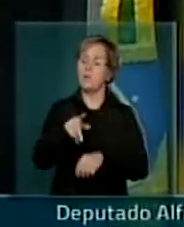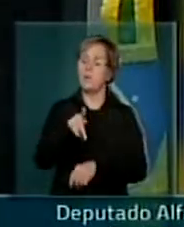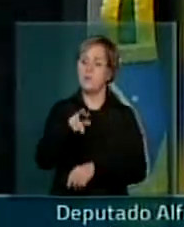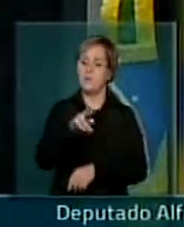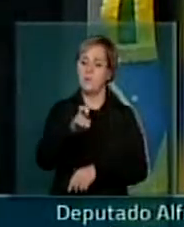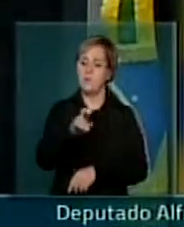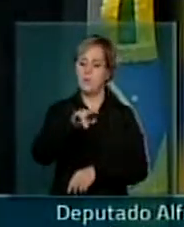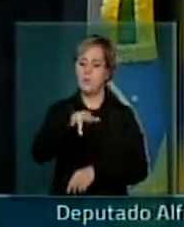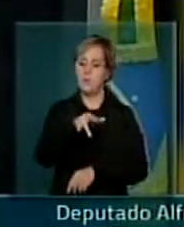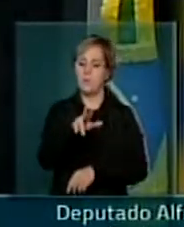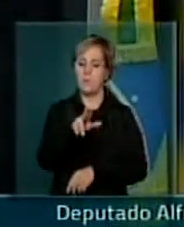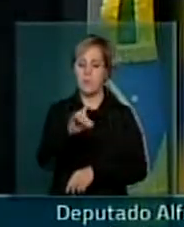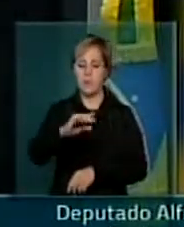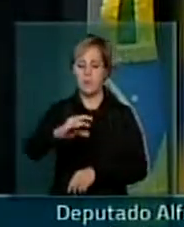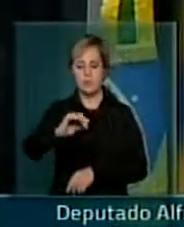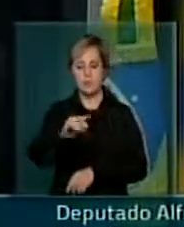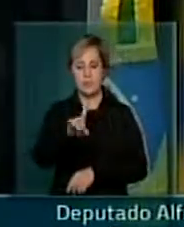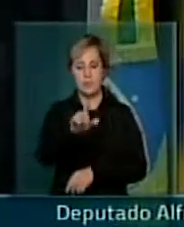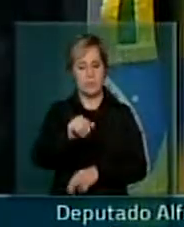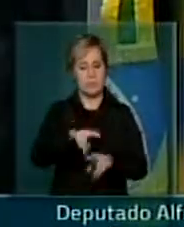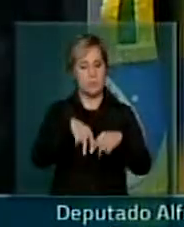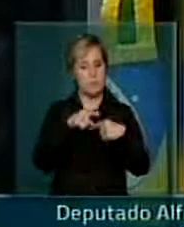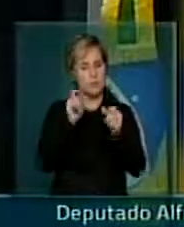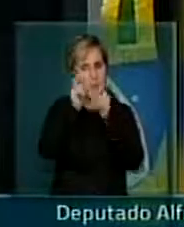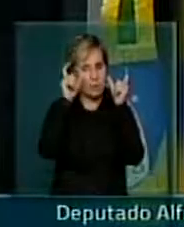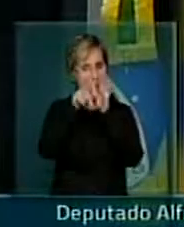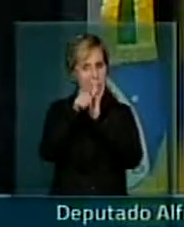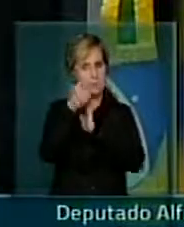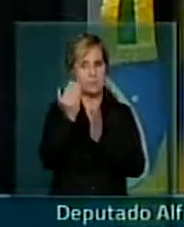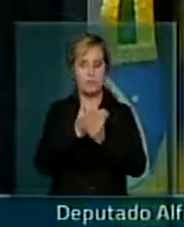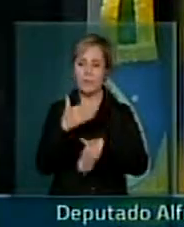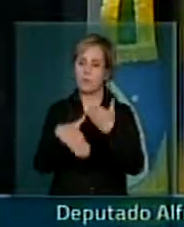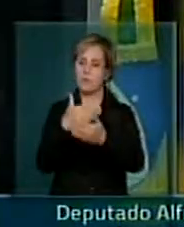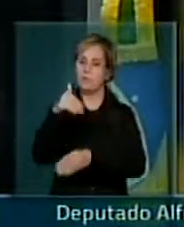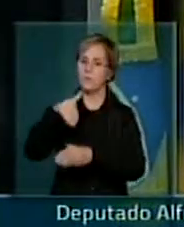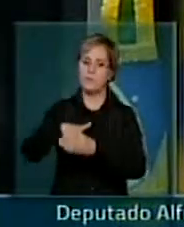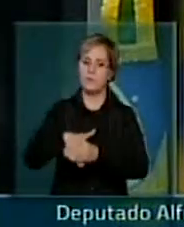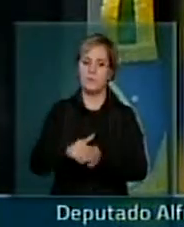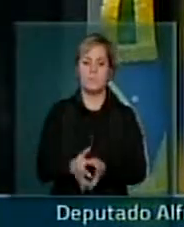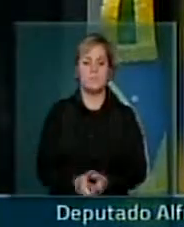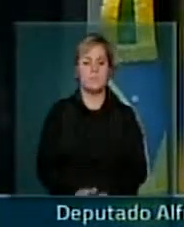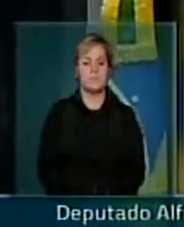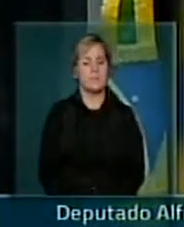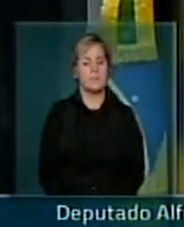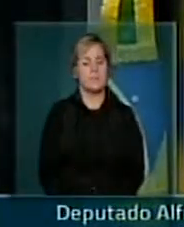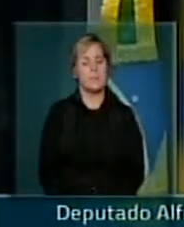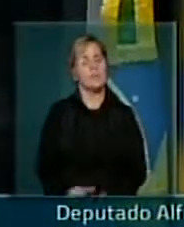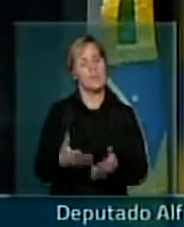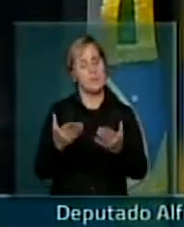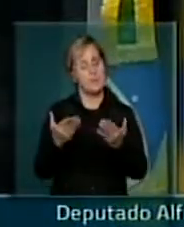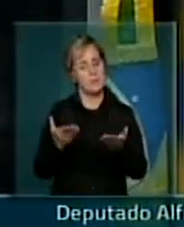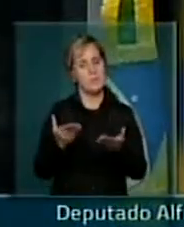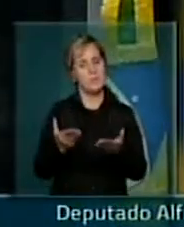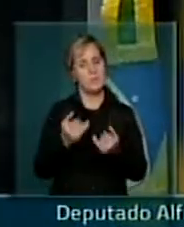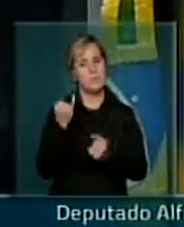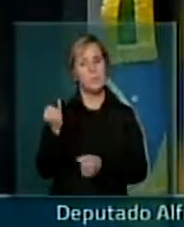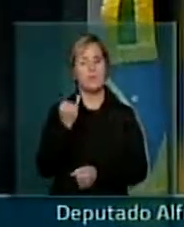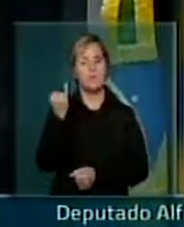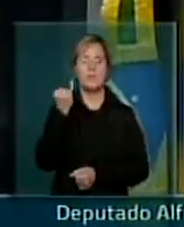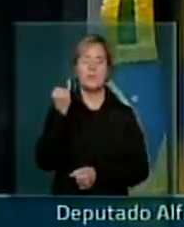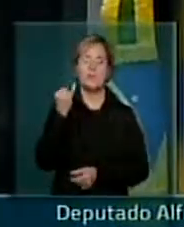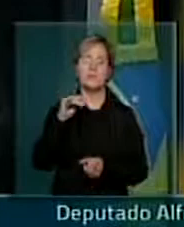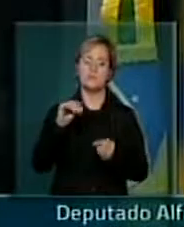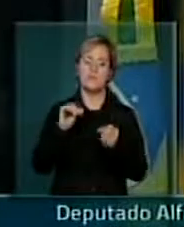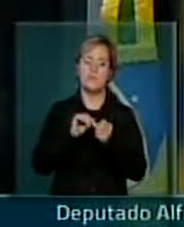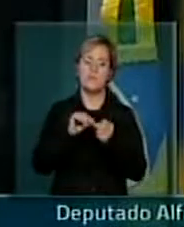Então, é necessário muita atenção nesse processo de votação. E era extremamente importante